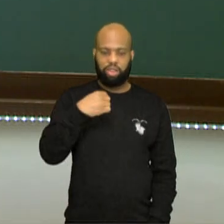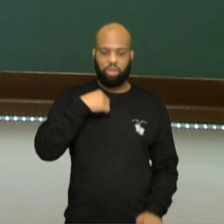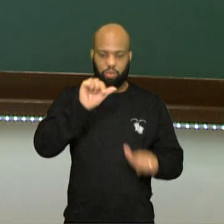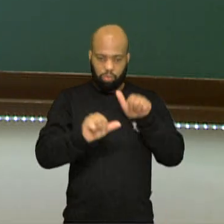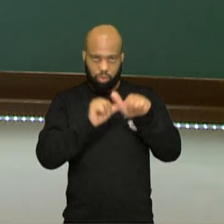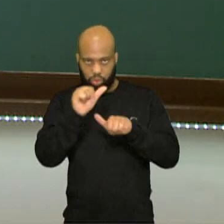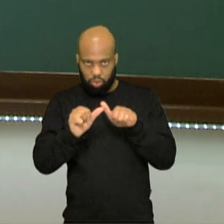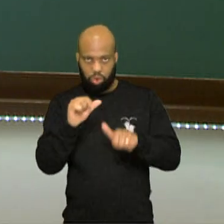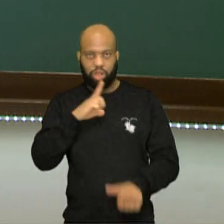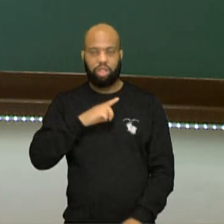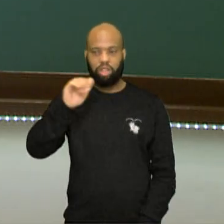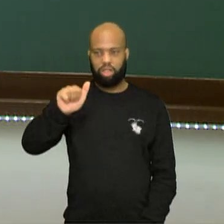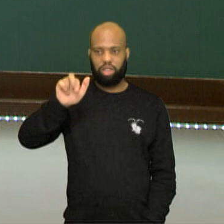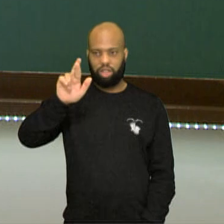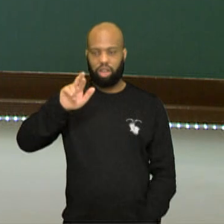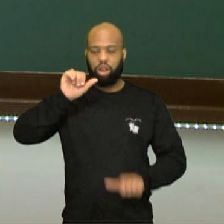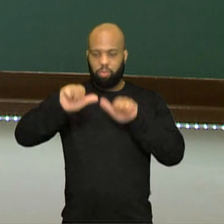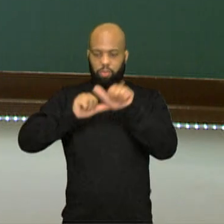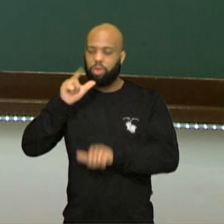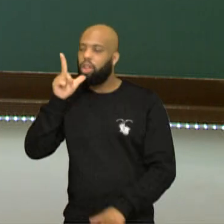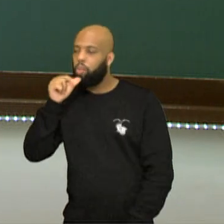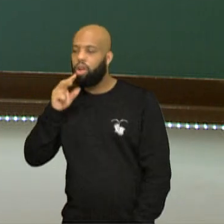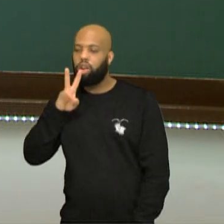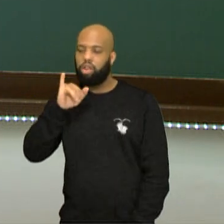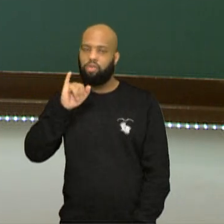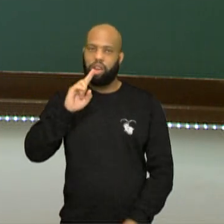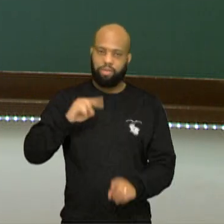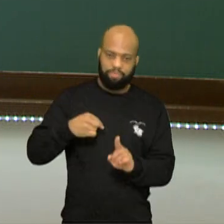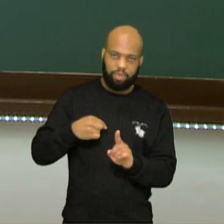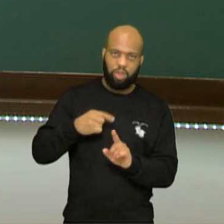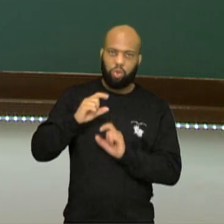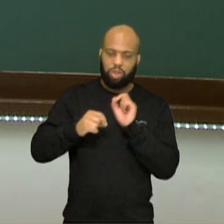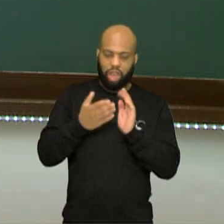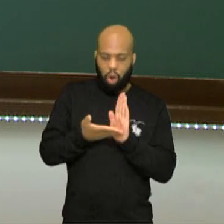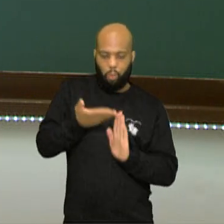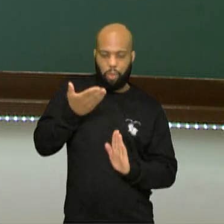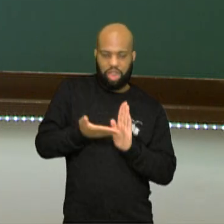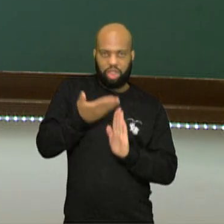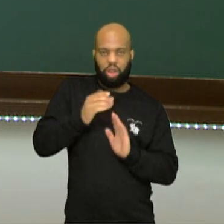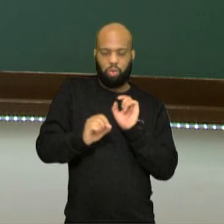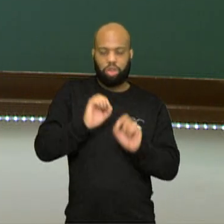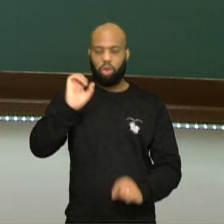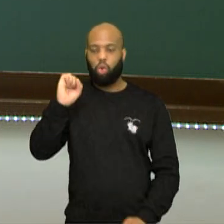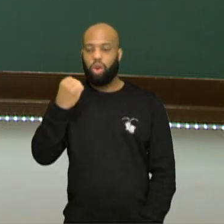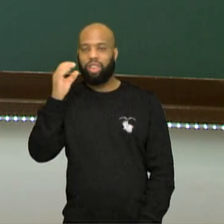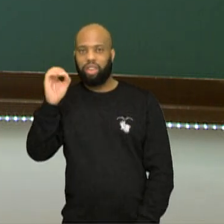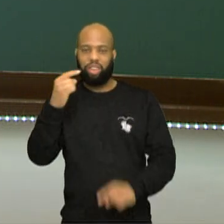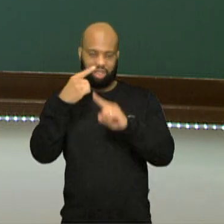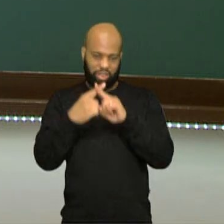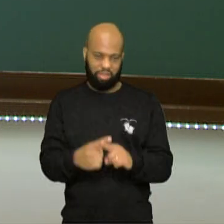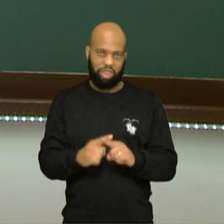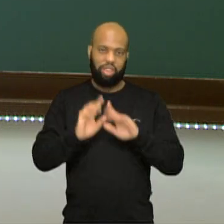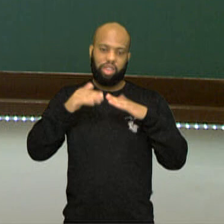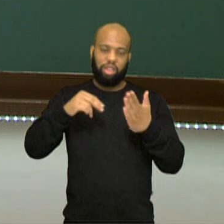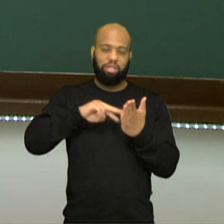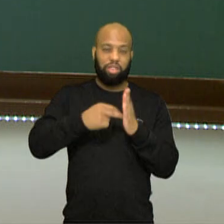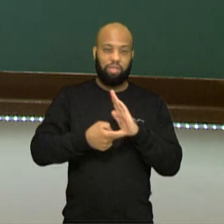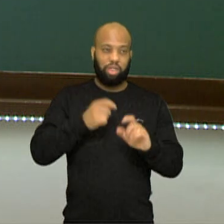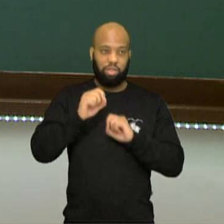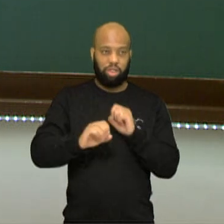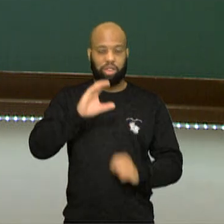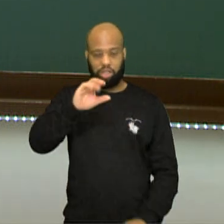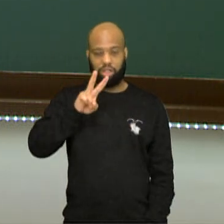ar para a água, isso aqui vai aumentar 80 vezes. Quer dizer que isso daqui aumenta 80 vezes, então essa capacitância também vai aumentar